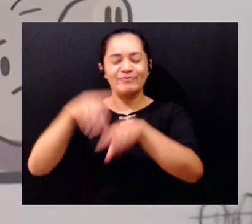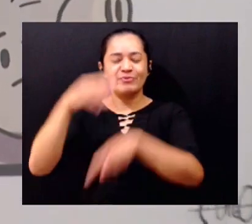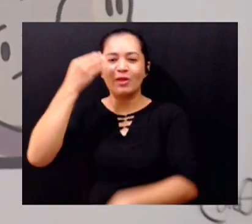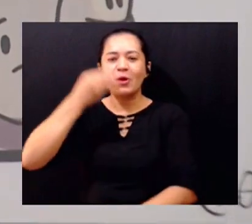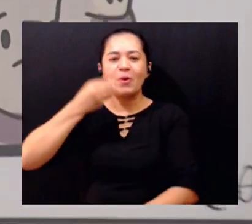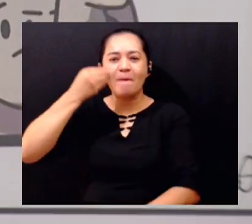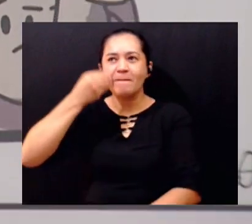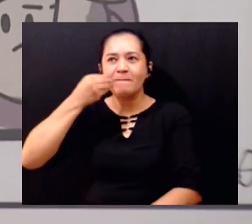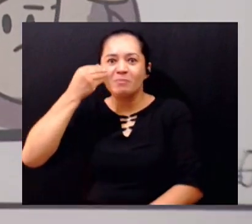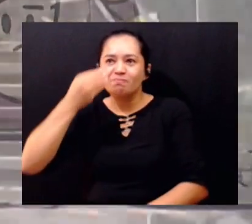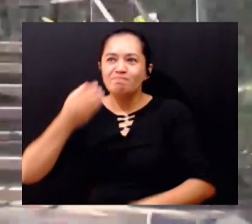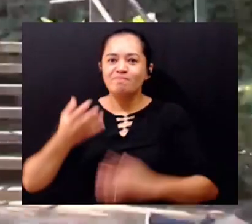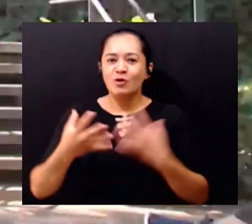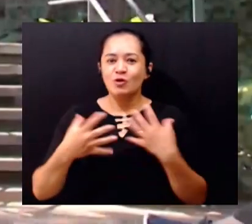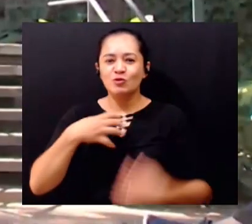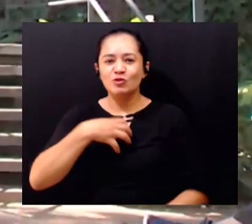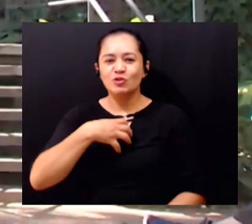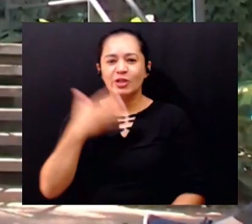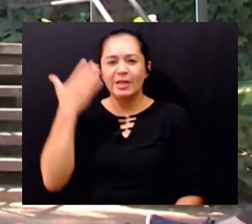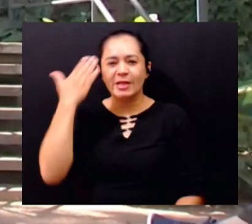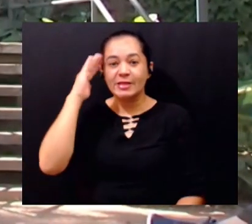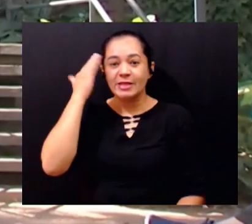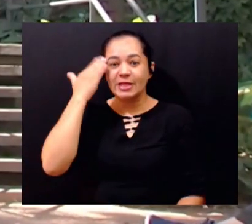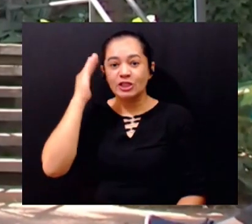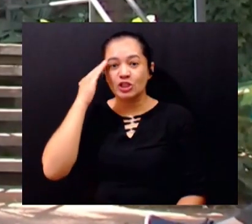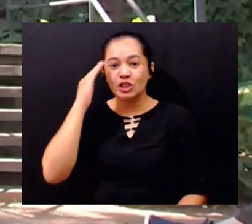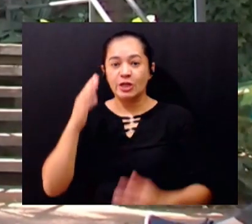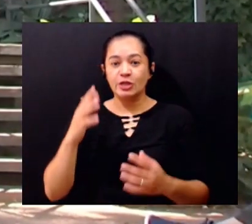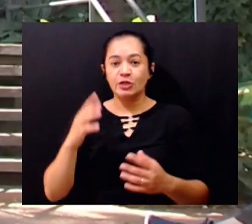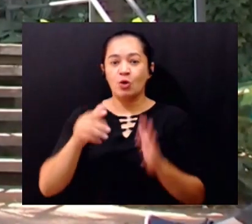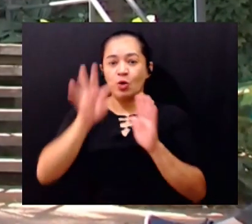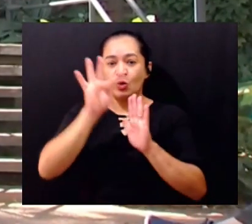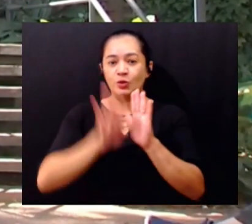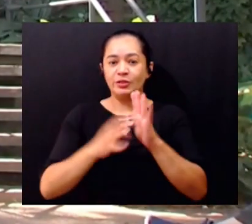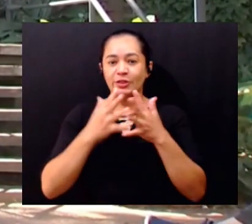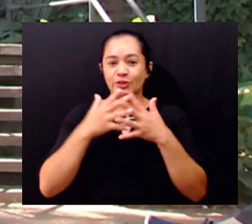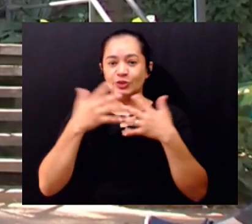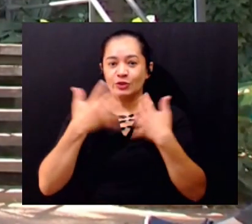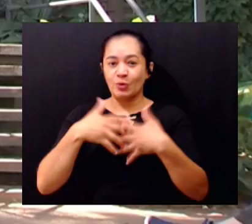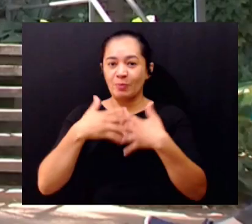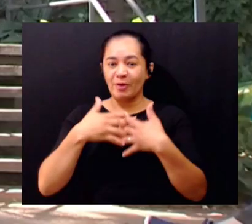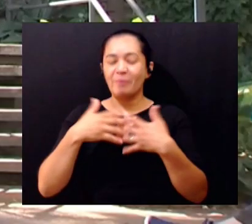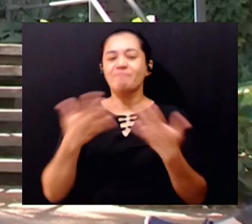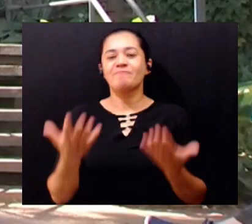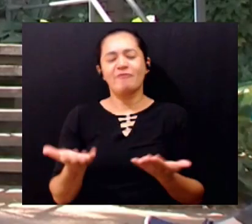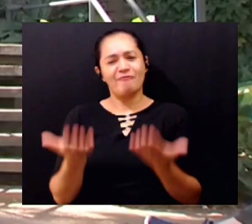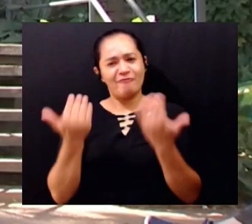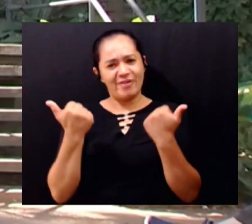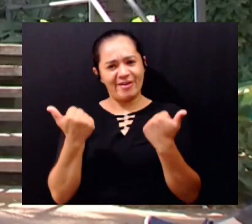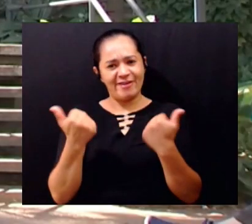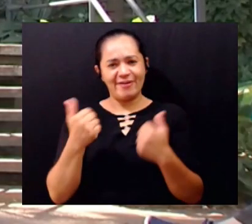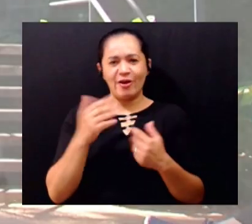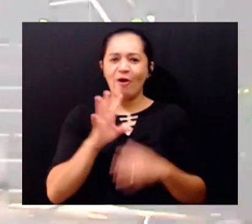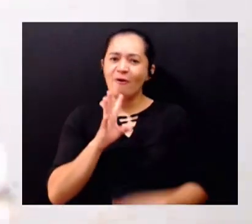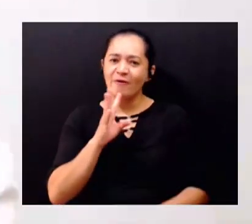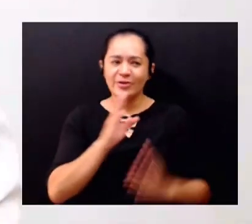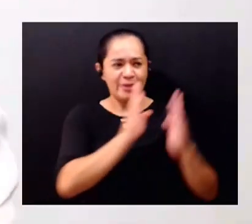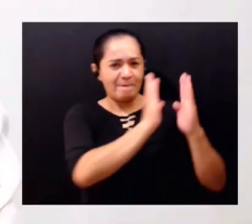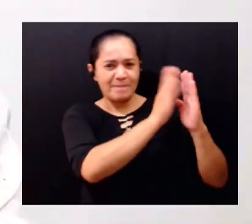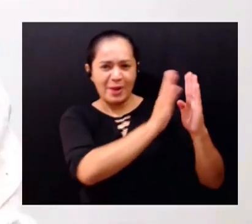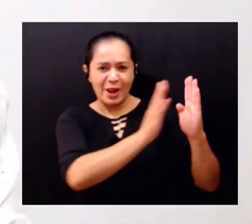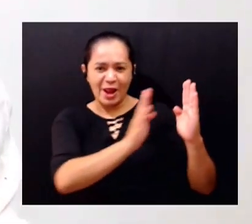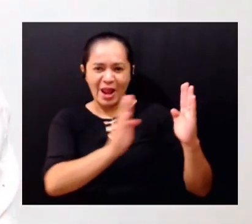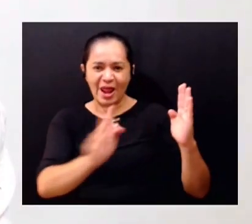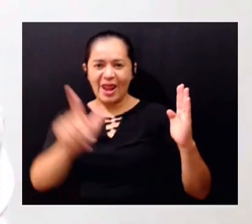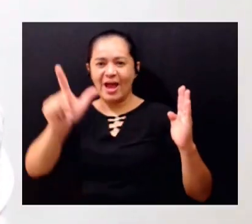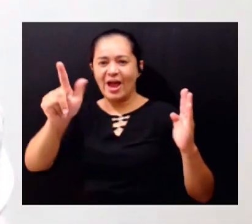que consegue entender um texto mais complexo. Então, venham para a Feira de Quadrinhos, venham conhecer a gibiteca que tem aqui na Biblioteca Zinc.